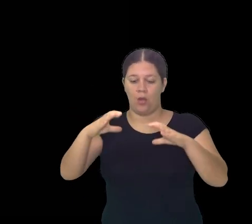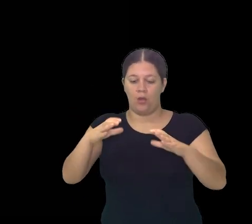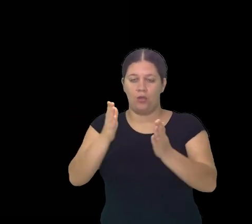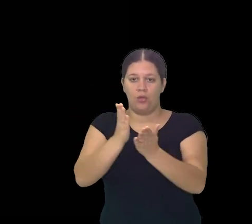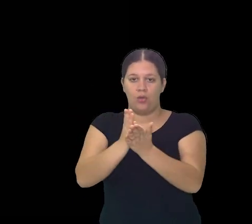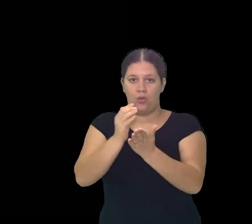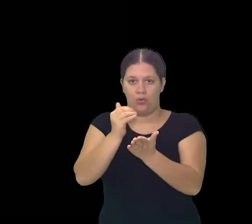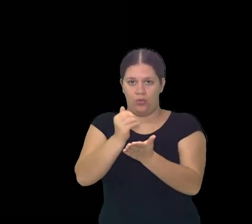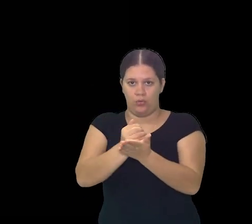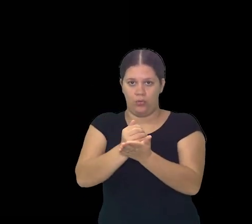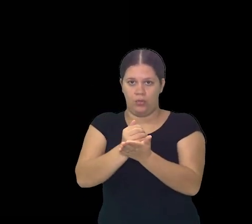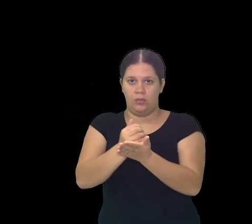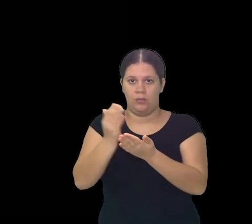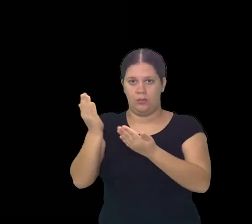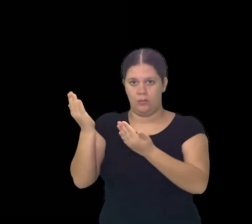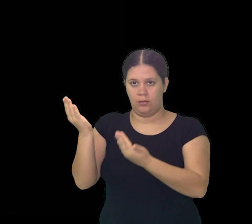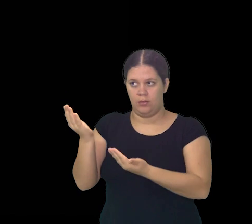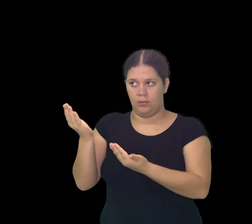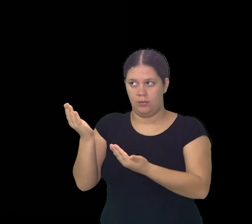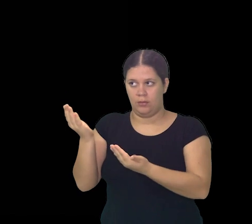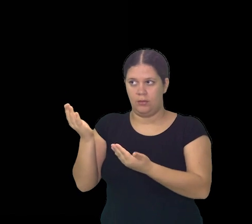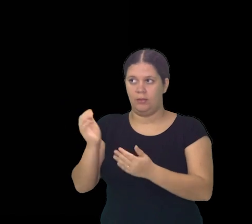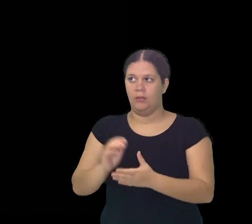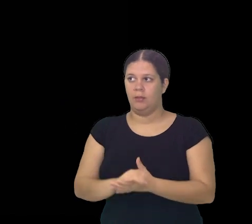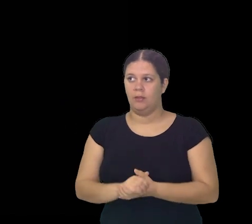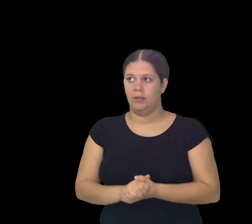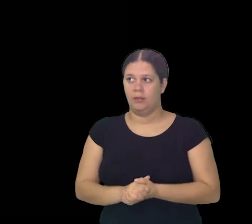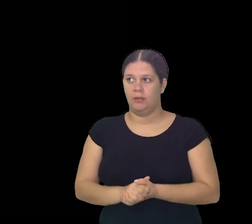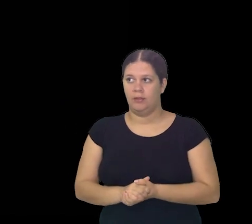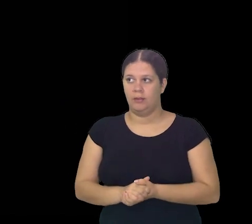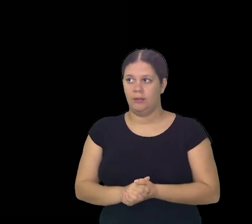assim. Deixa eu desenhar uma torta redonda.